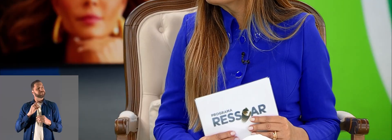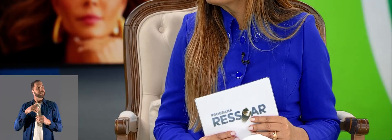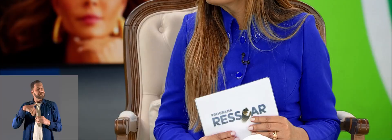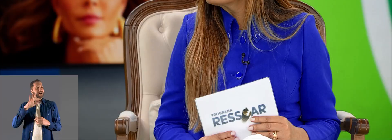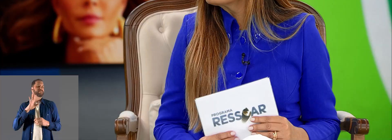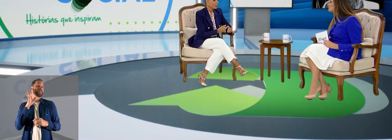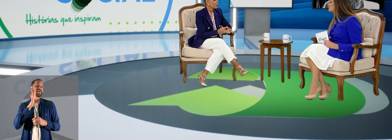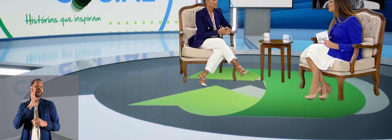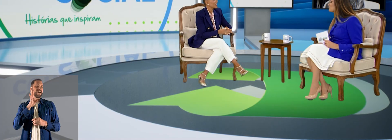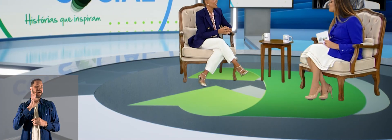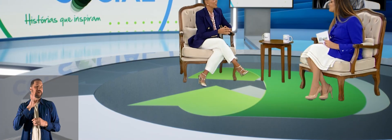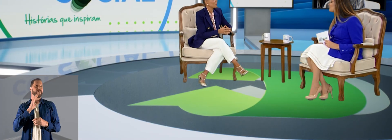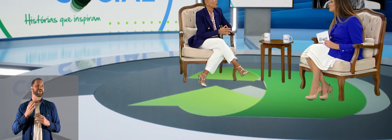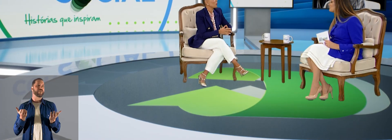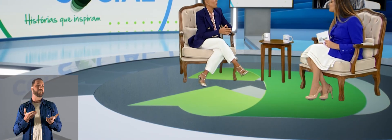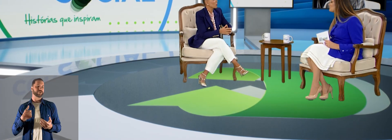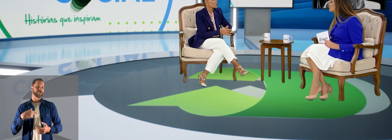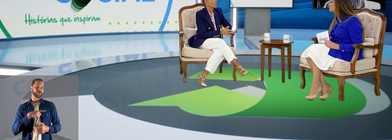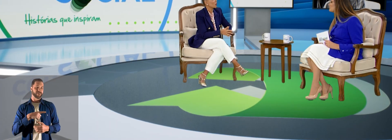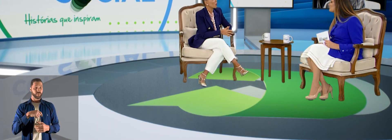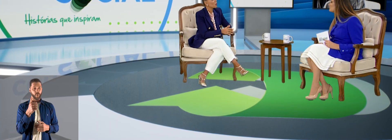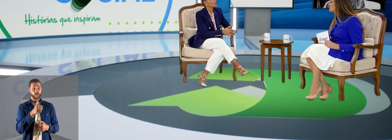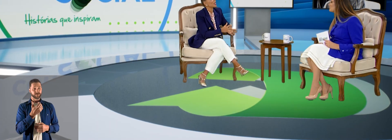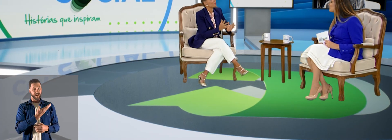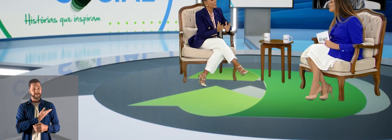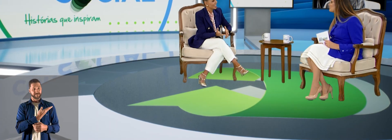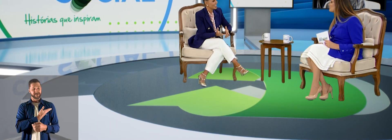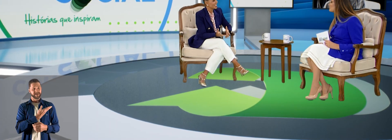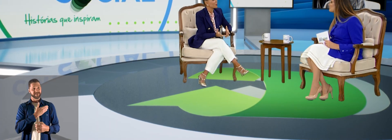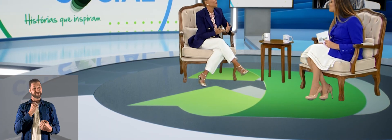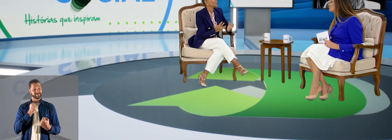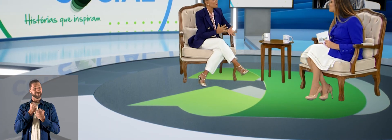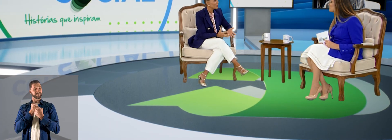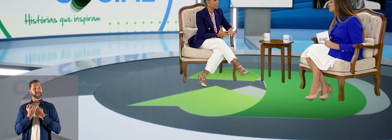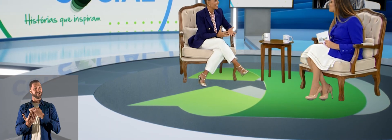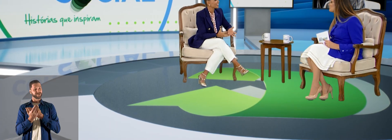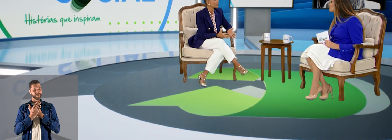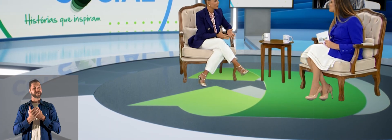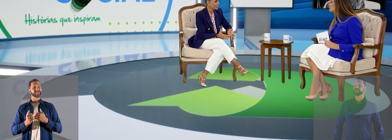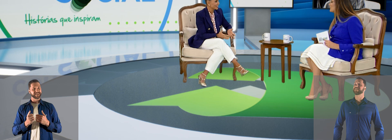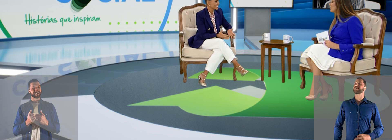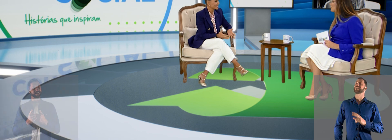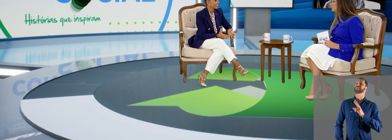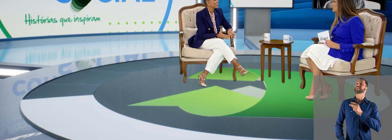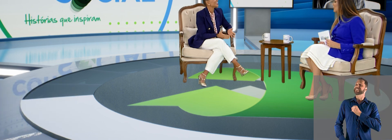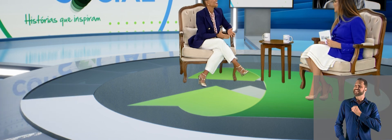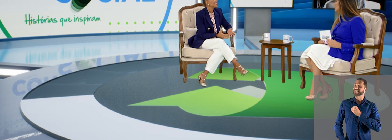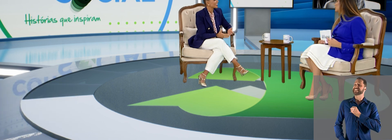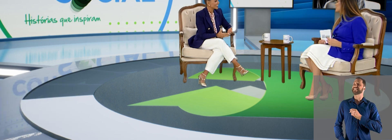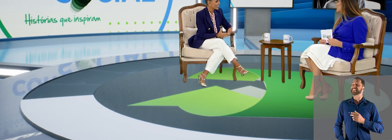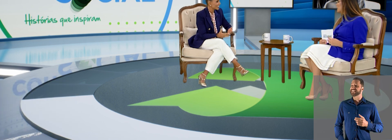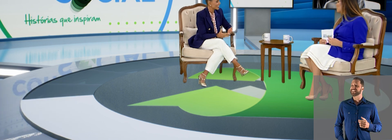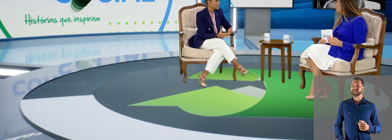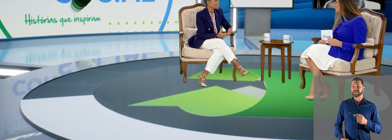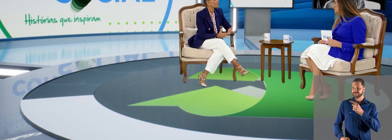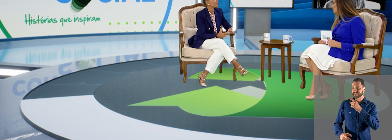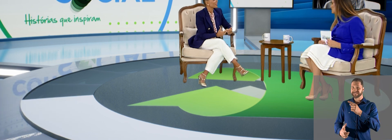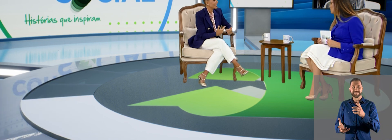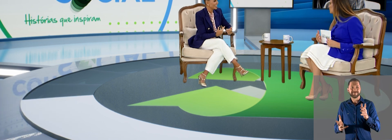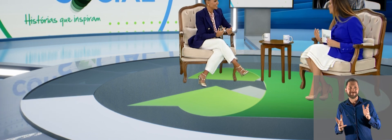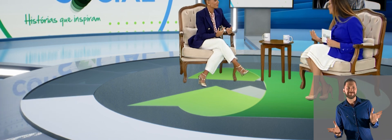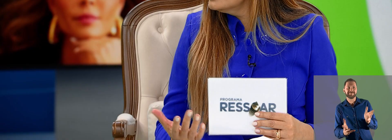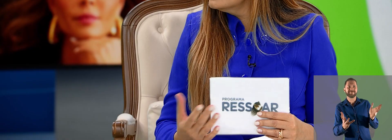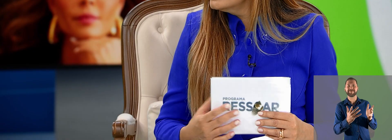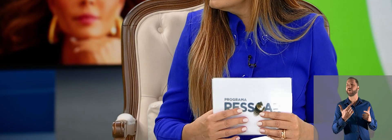Desapego foi que eu tenho hoje 11 amigas que contribuem que ajudam Olha aí você acabou